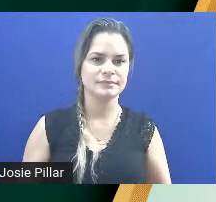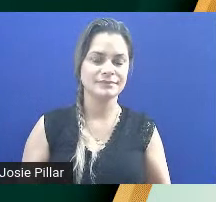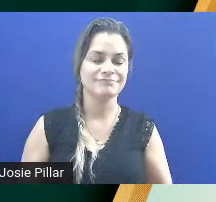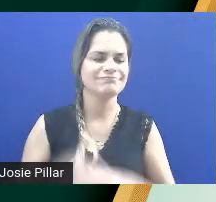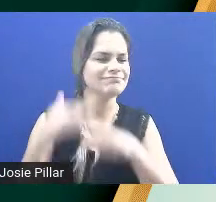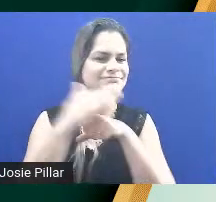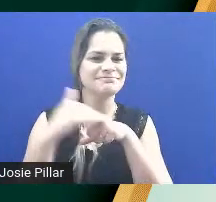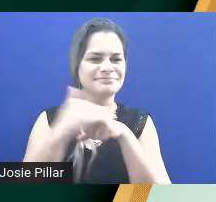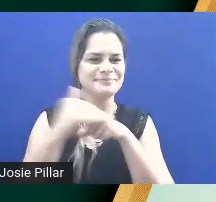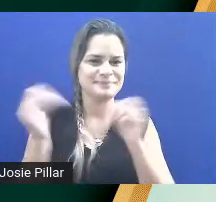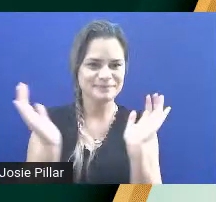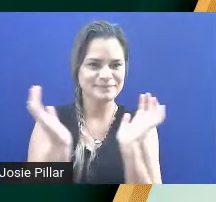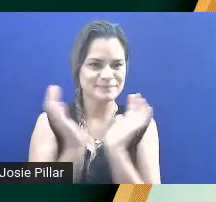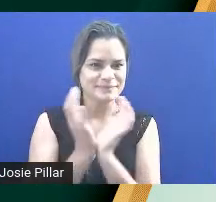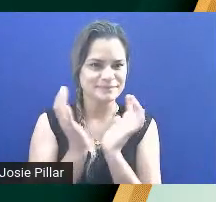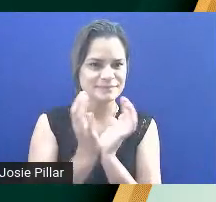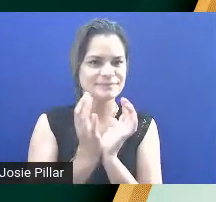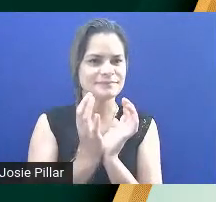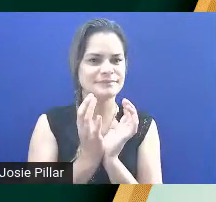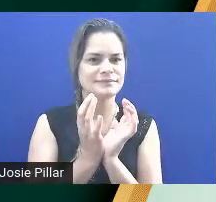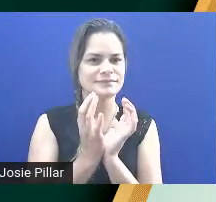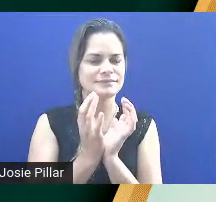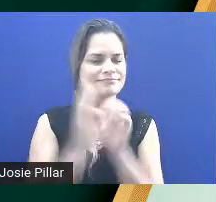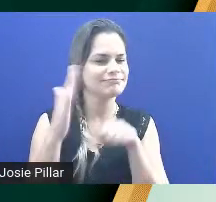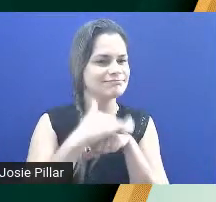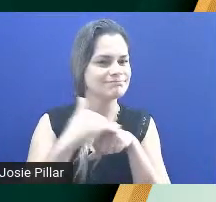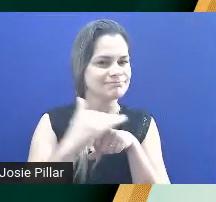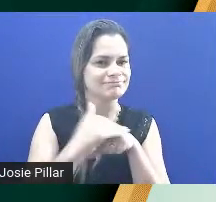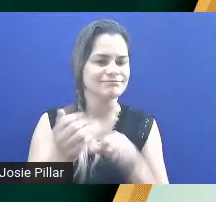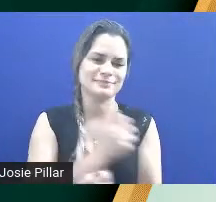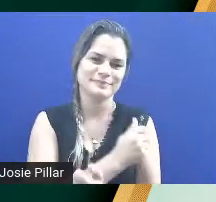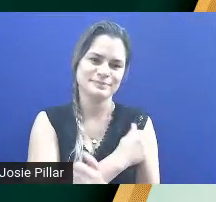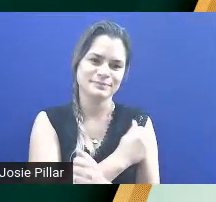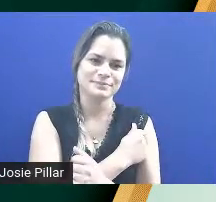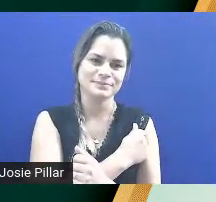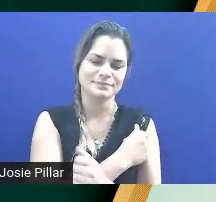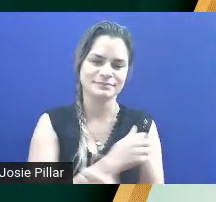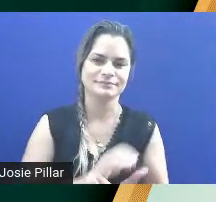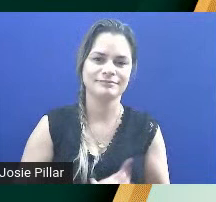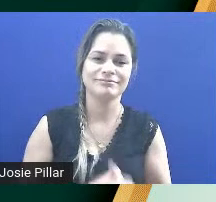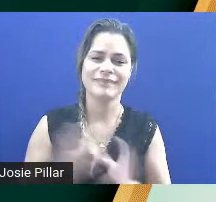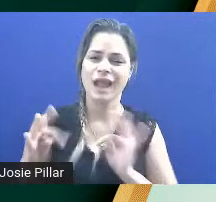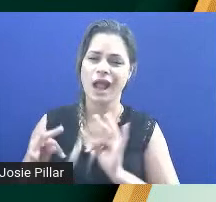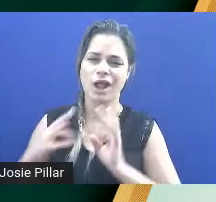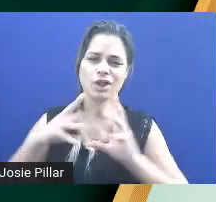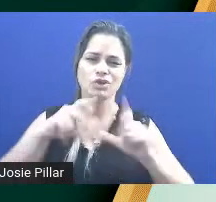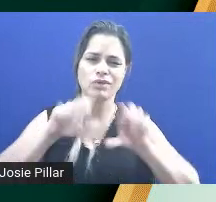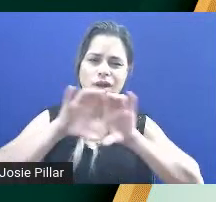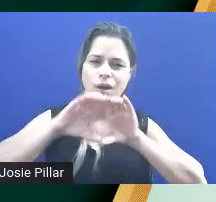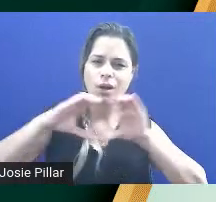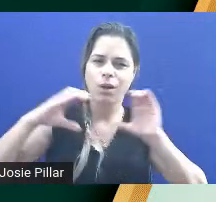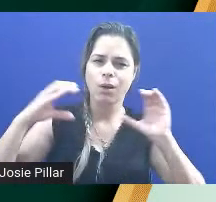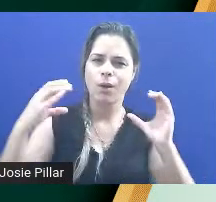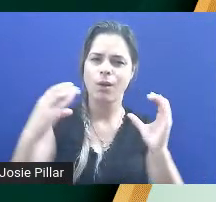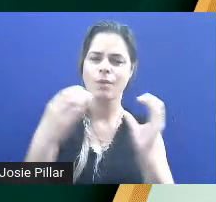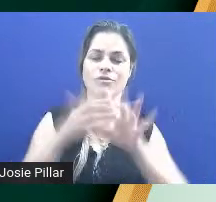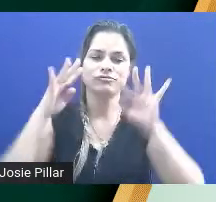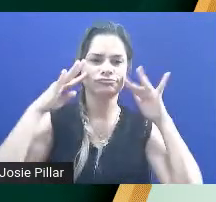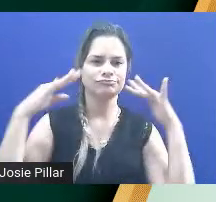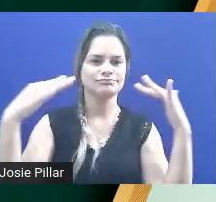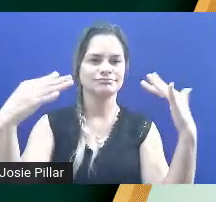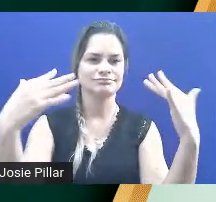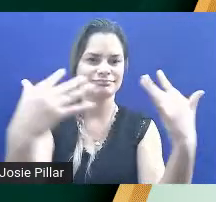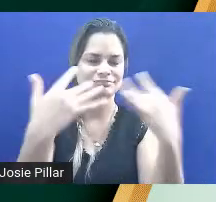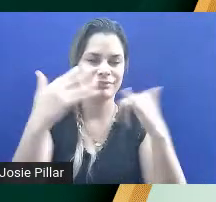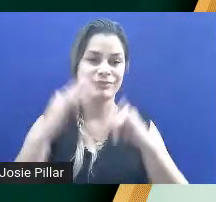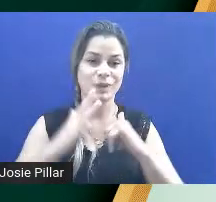Queridos colegas, queridos alunos, a toda a comunidade que nos assiste nos canais do